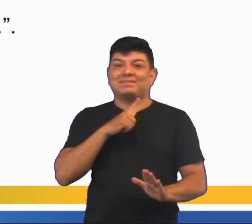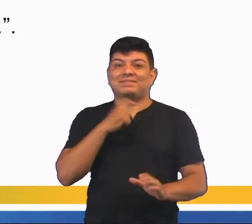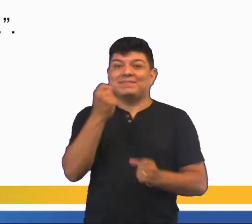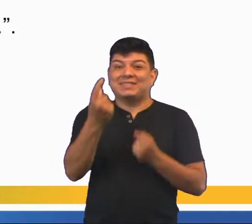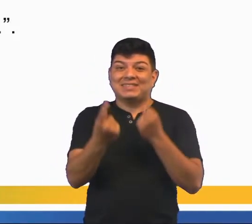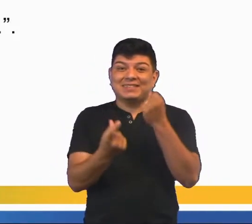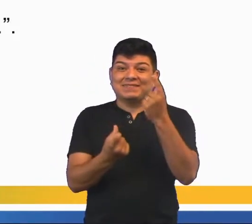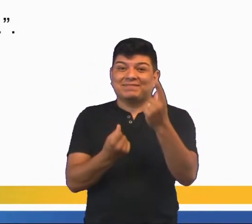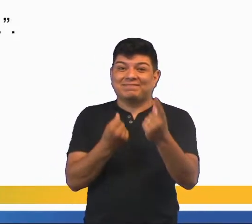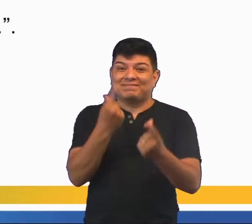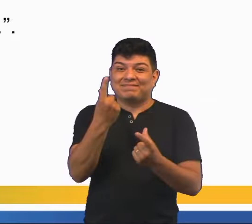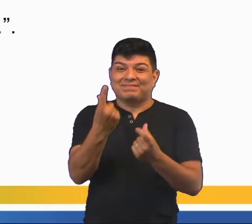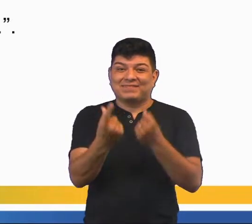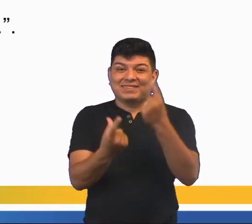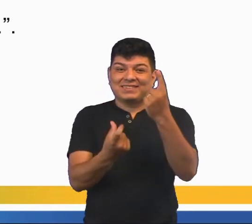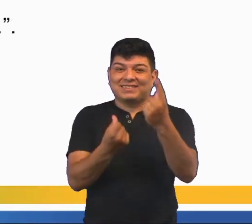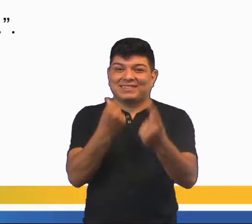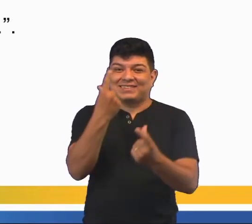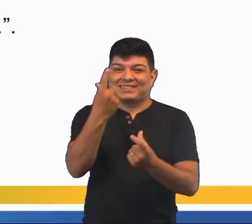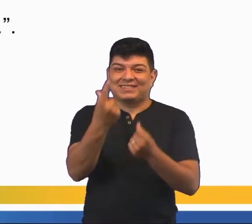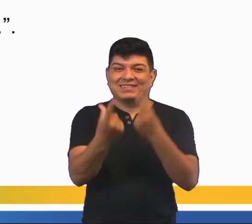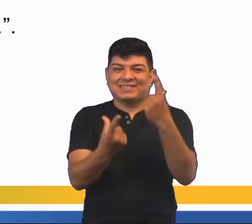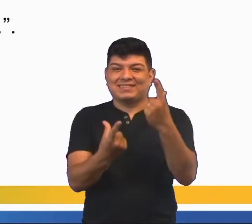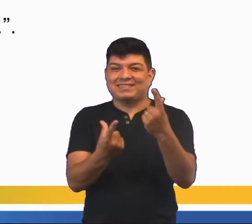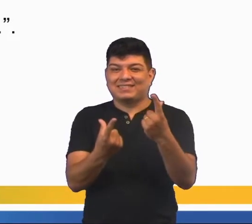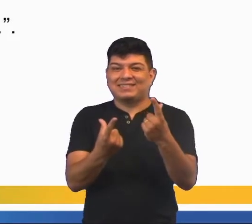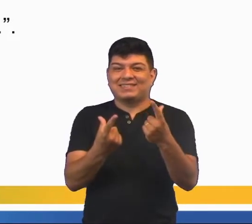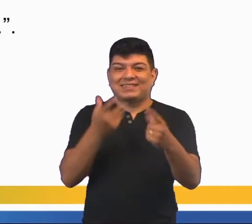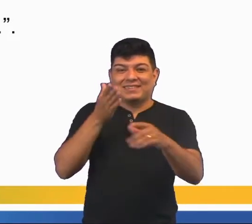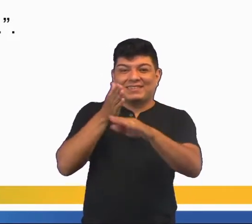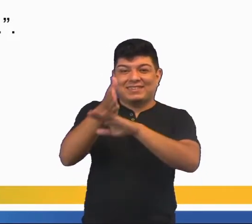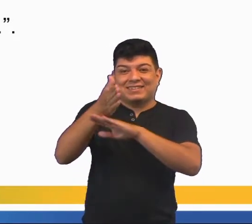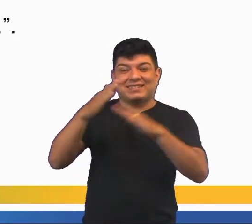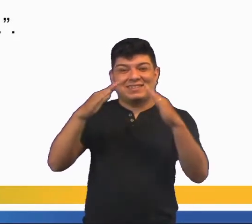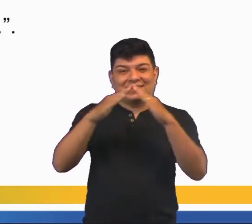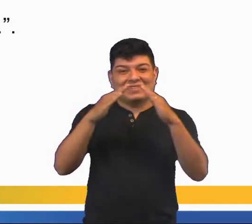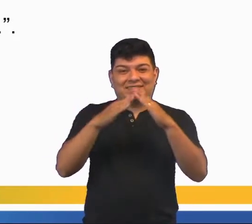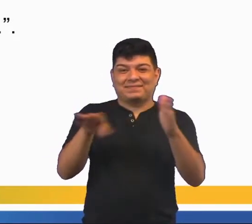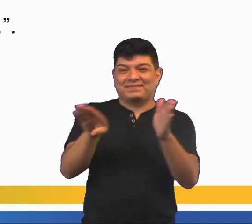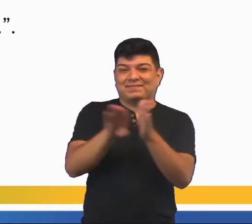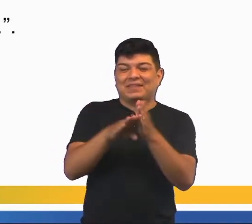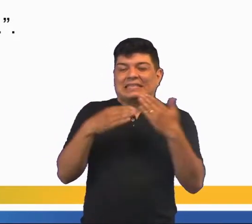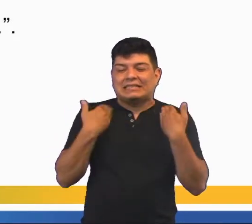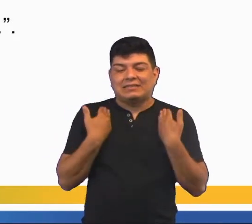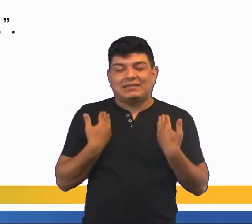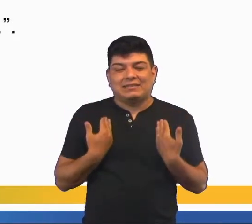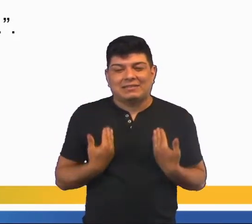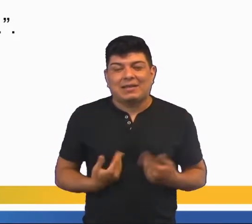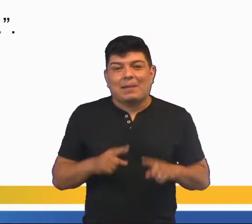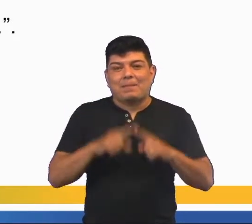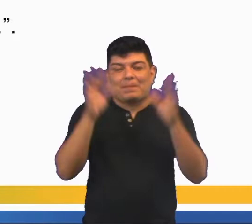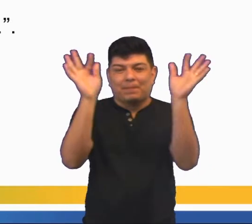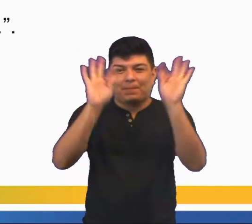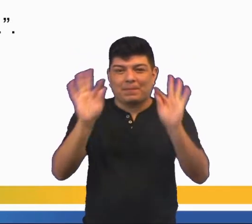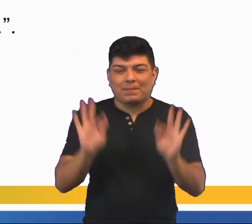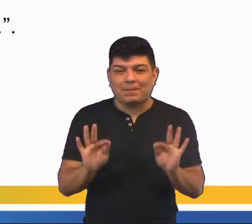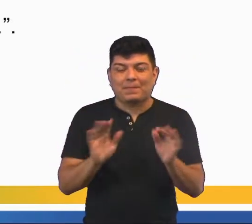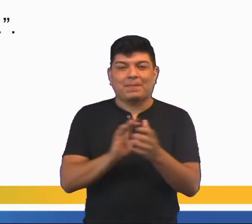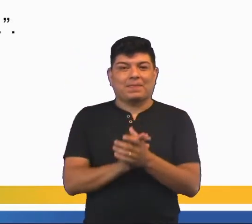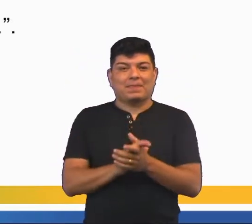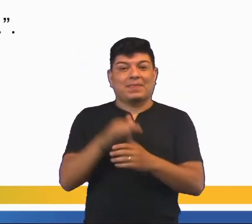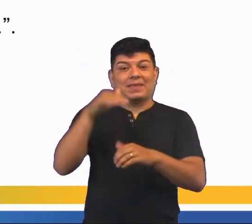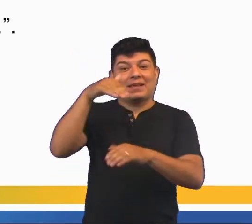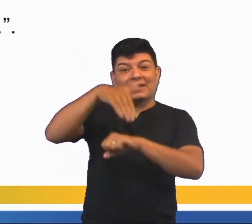ainda tinha a pipoca a caminho de casa. Chegávamos cansados, mas felizes. E